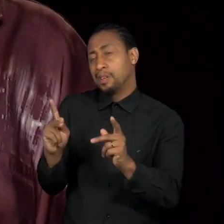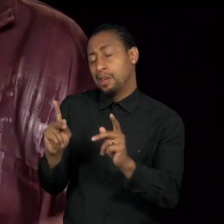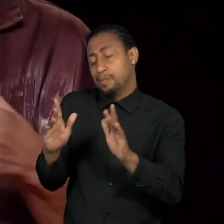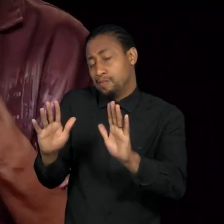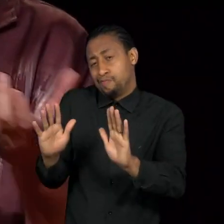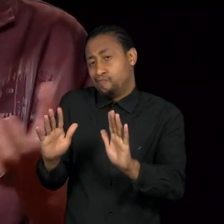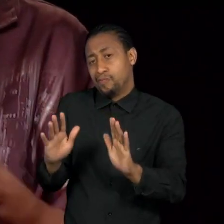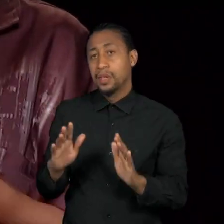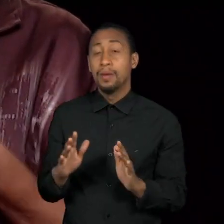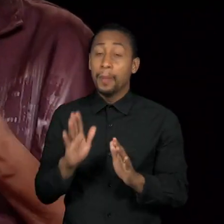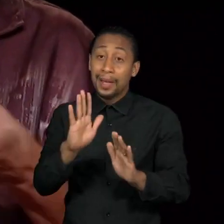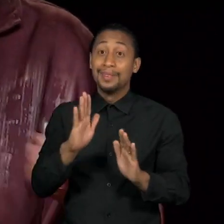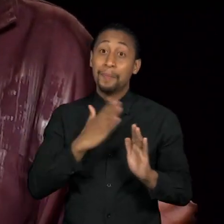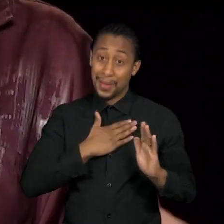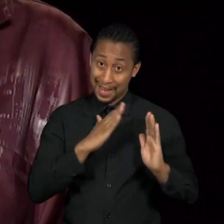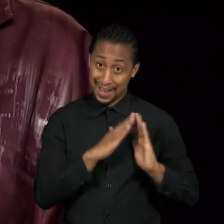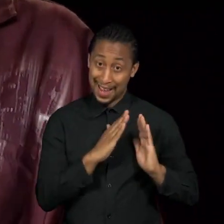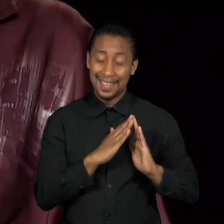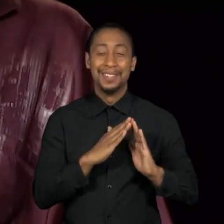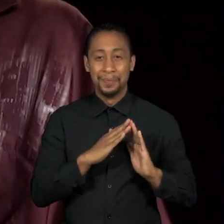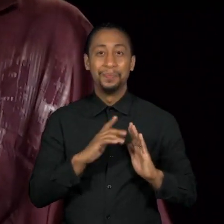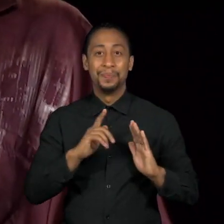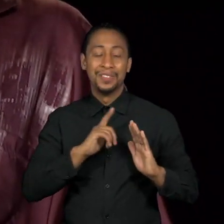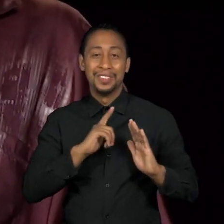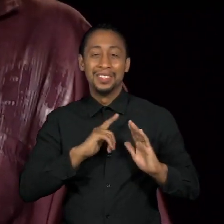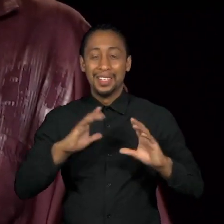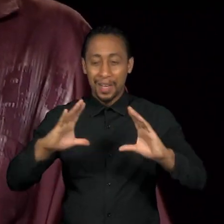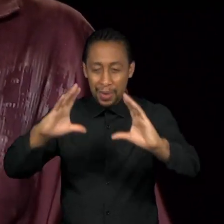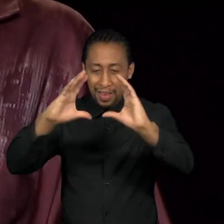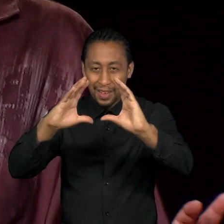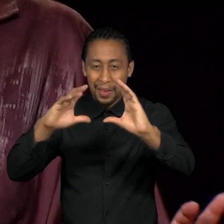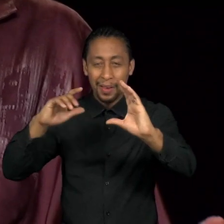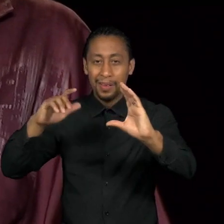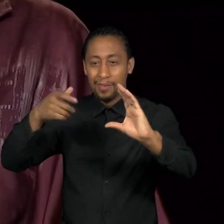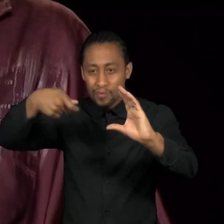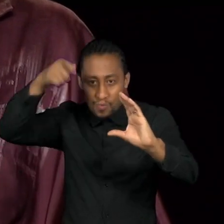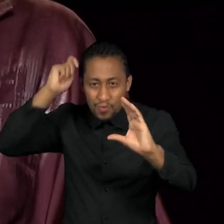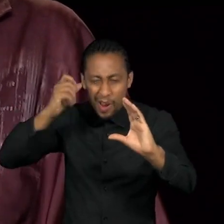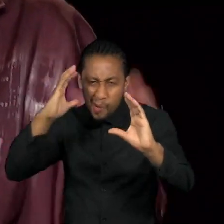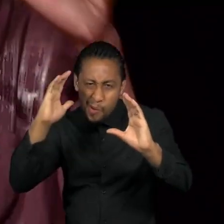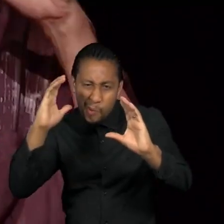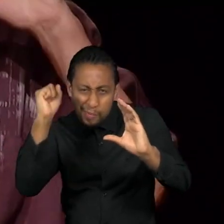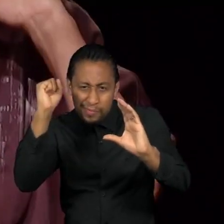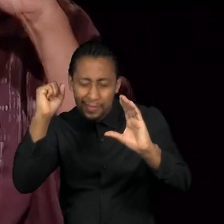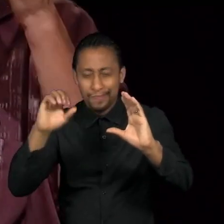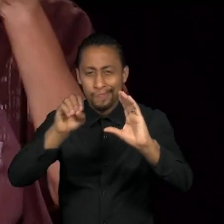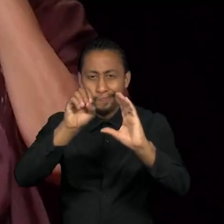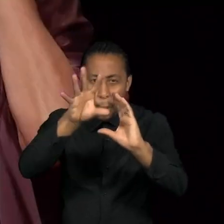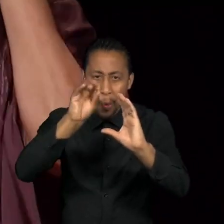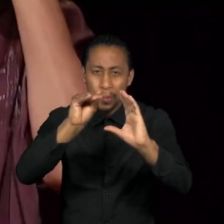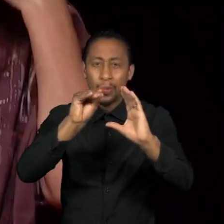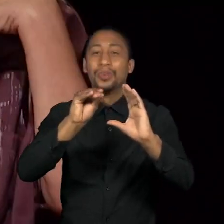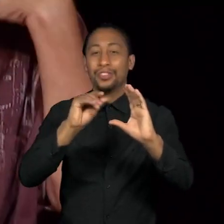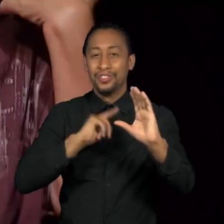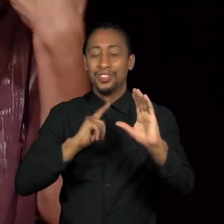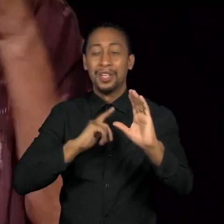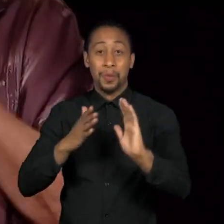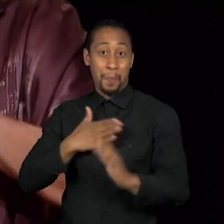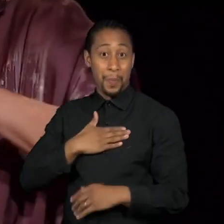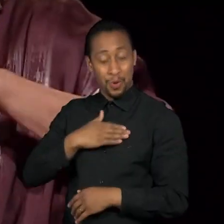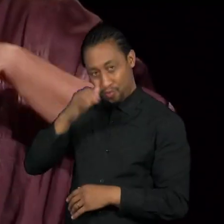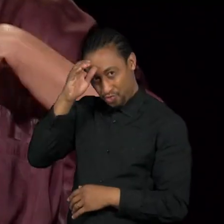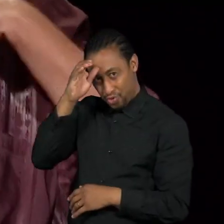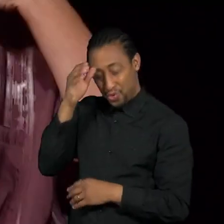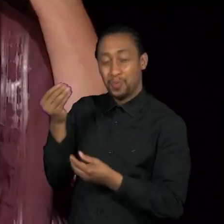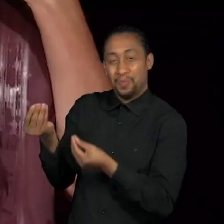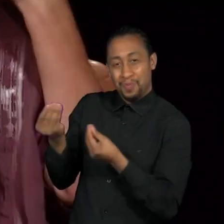assim, com uma lente Zeiss, sanfoninha. E aí eu aprendi ali né, a enquadrar, a olhar a profundidade.